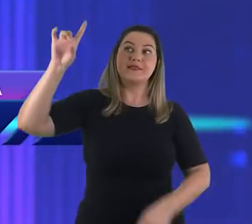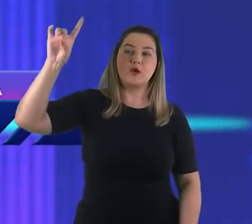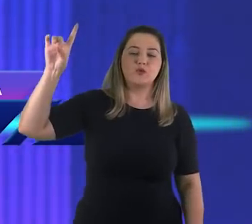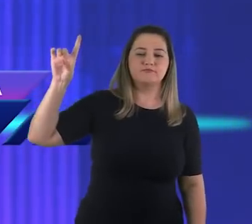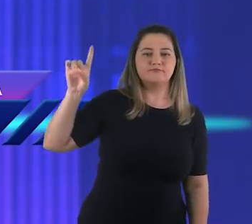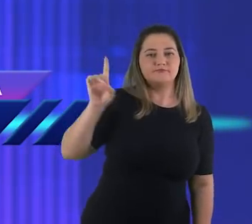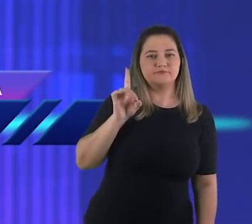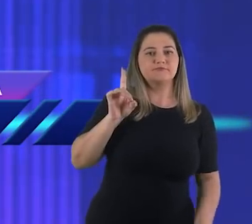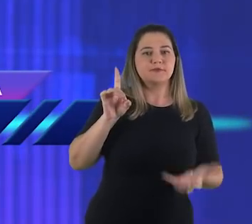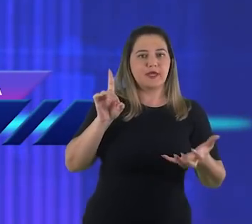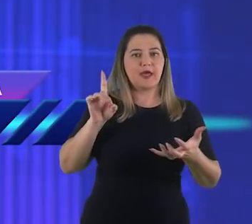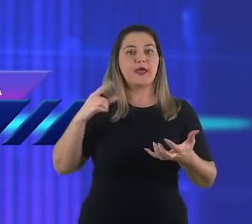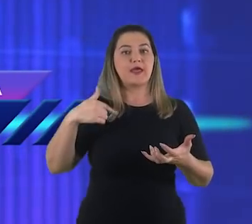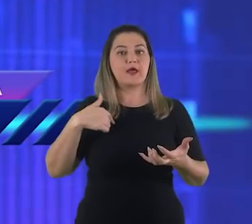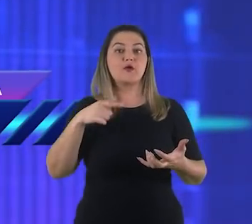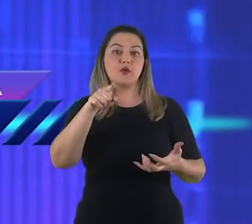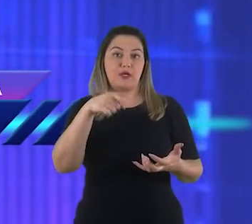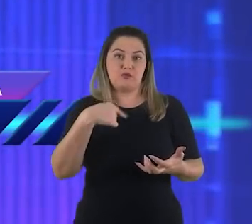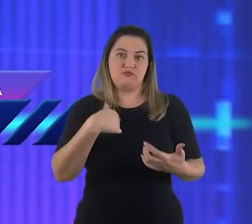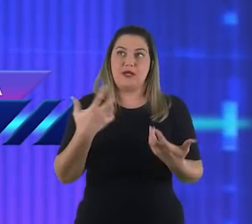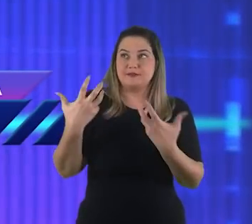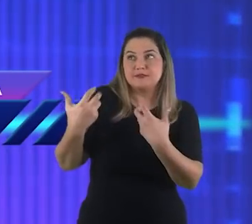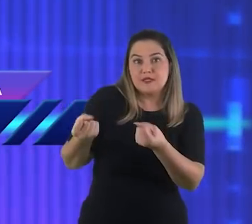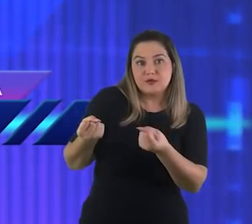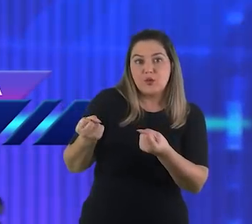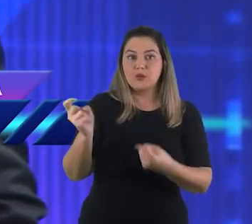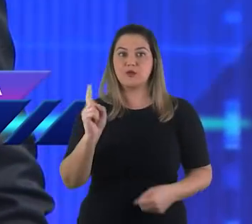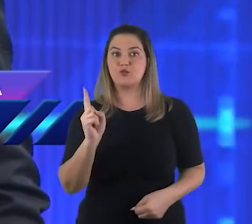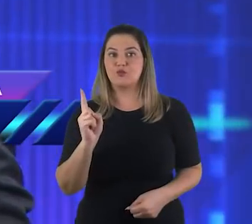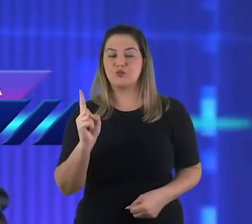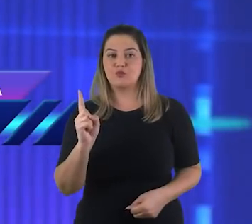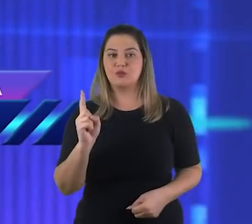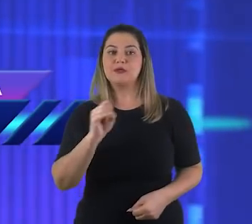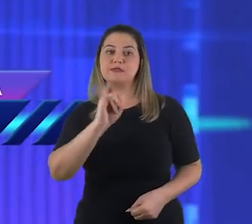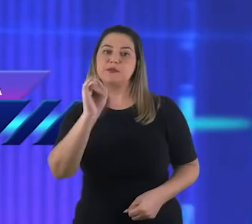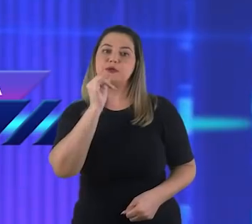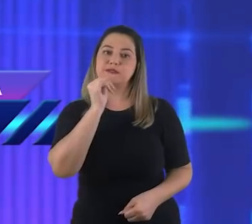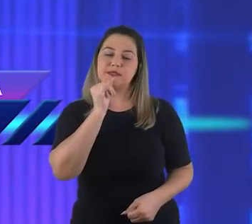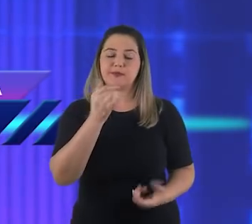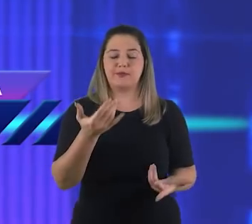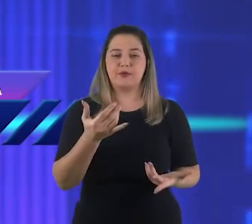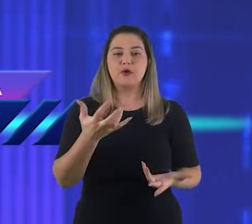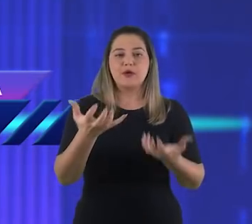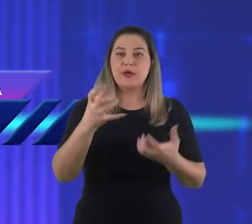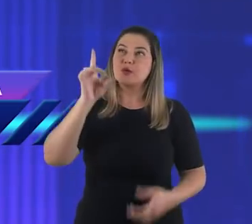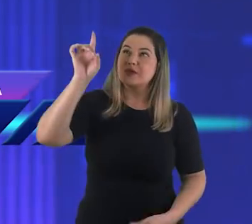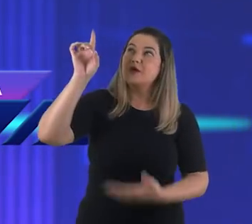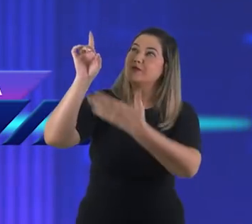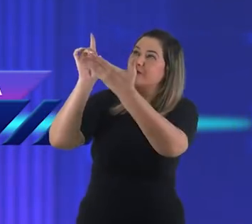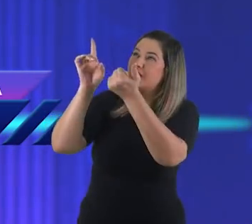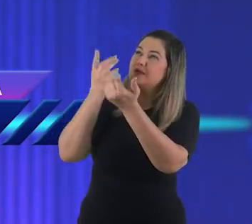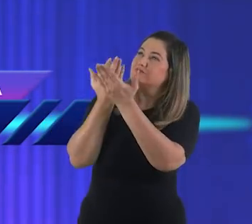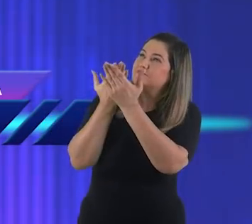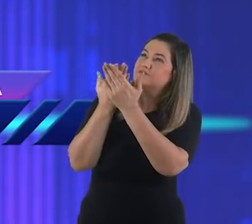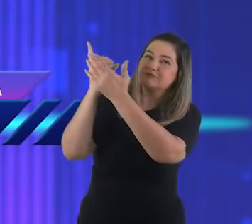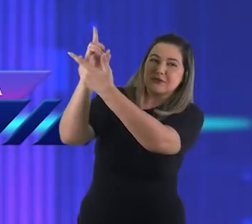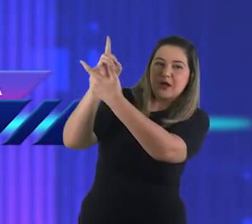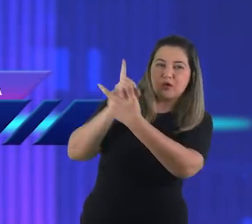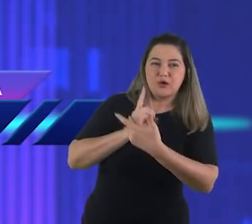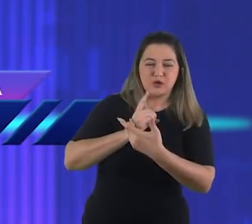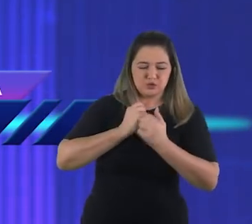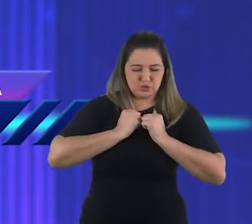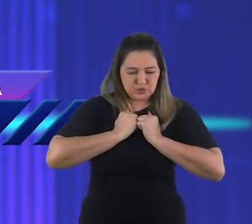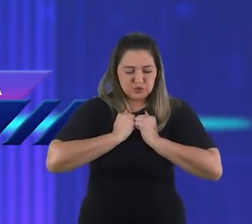ele sempre estará onde você o coloca, onde você o deixa. Se você coloca Deus dentro de você, Deus